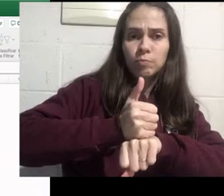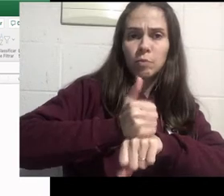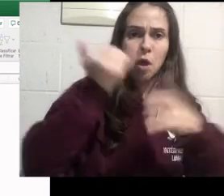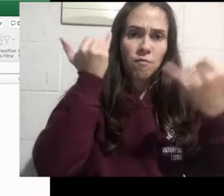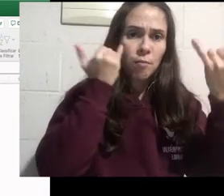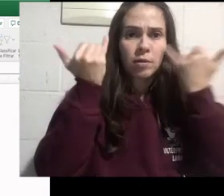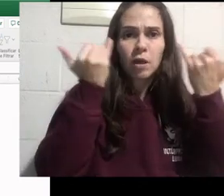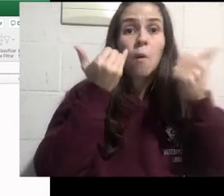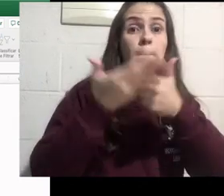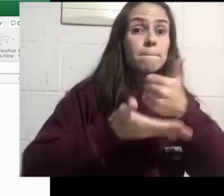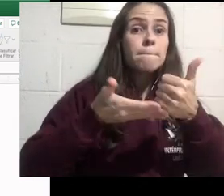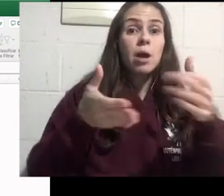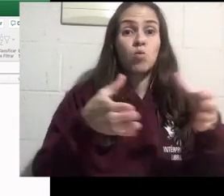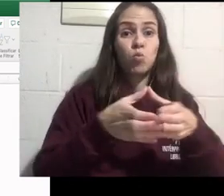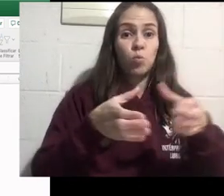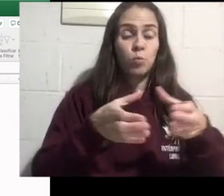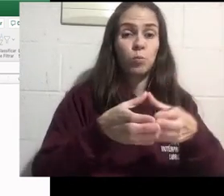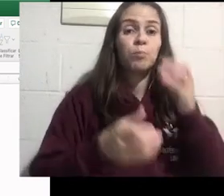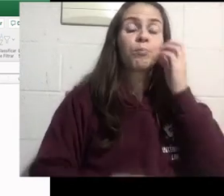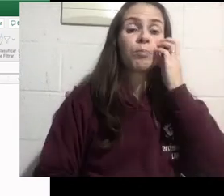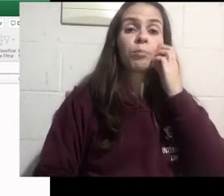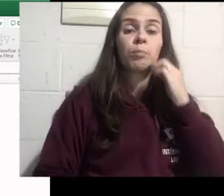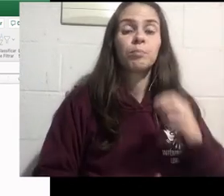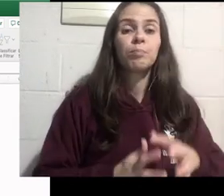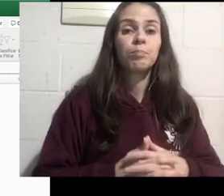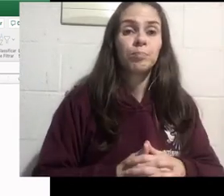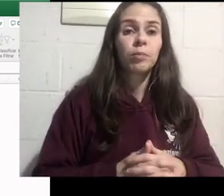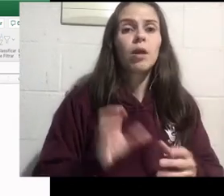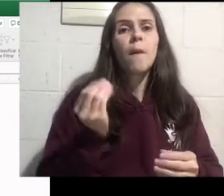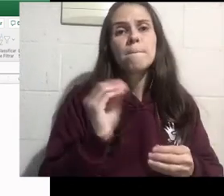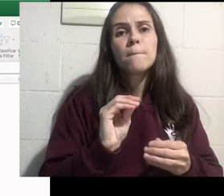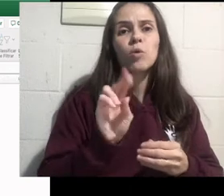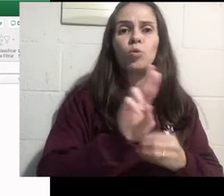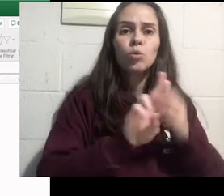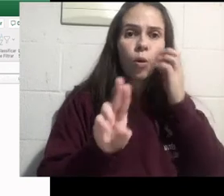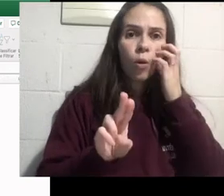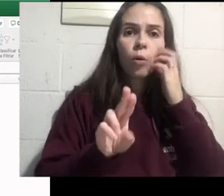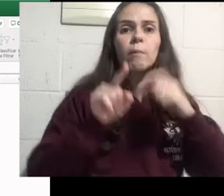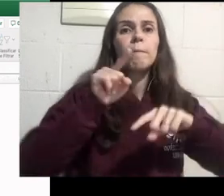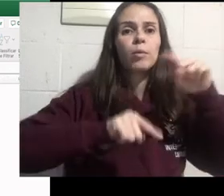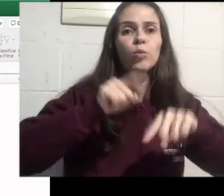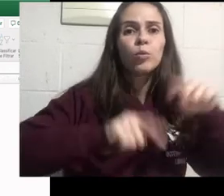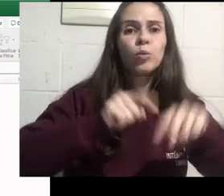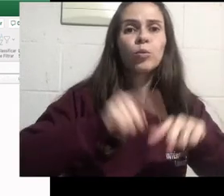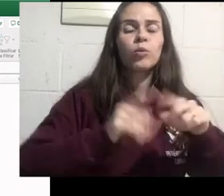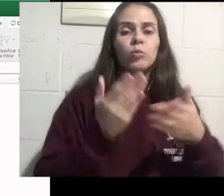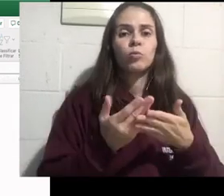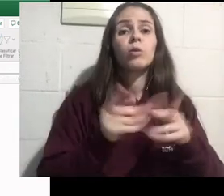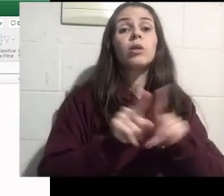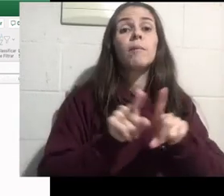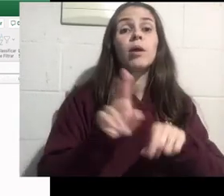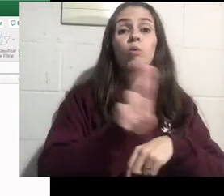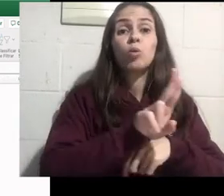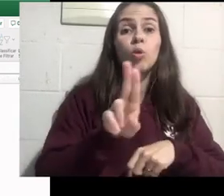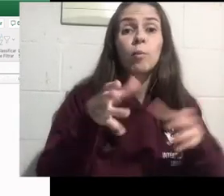essa informação, que esse campo aqui é editável, e vocês vão substituir pelo nome do produto do qual vocês estão